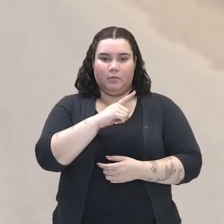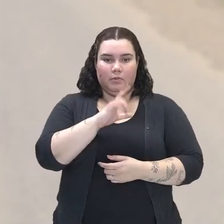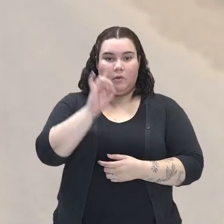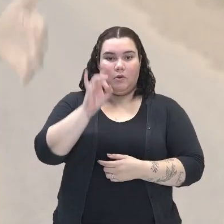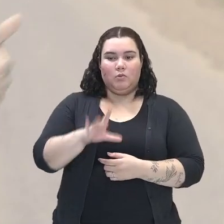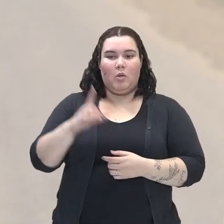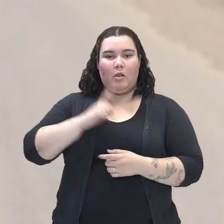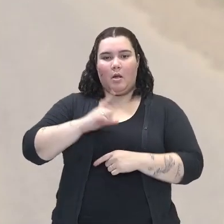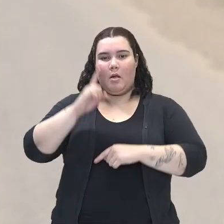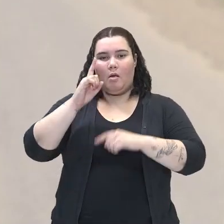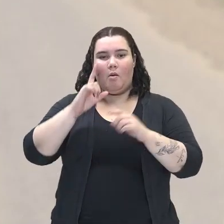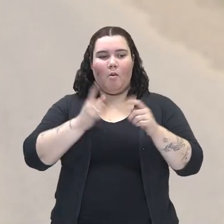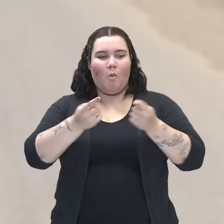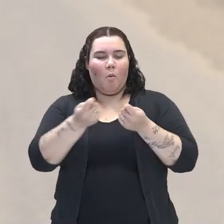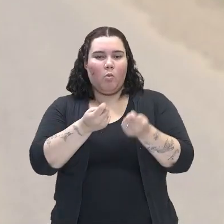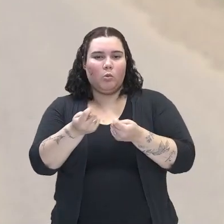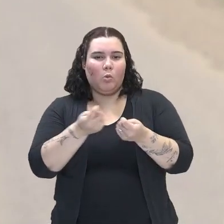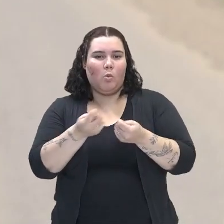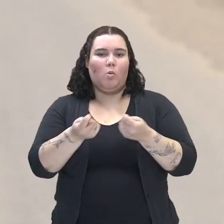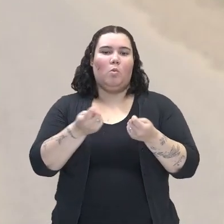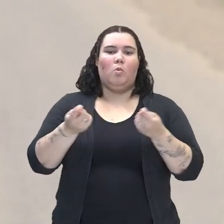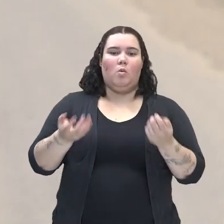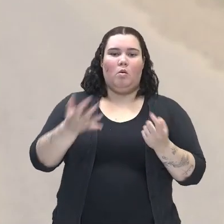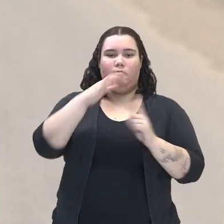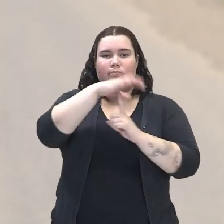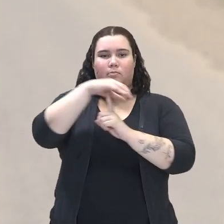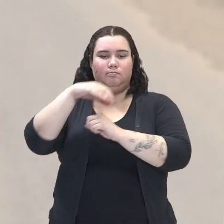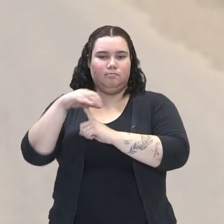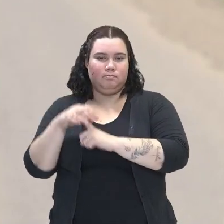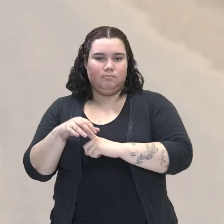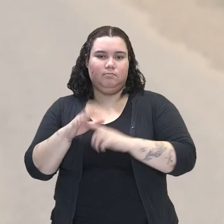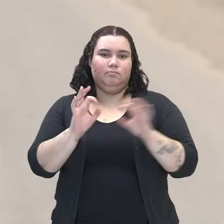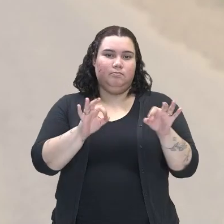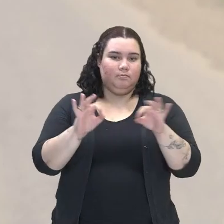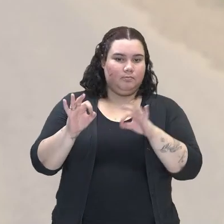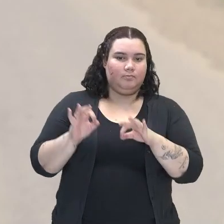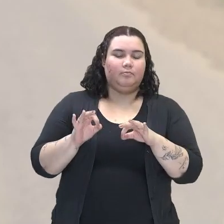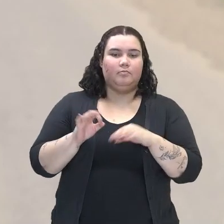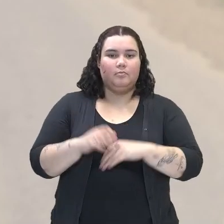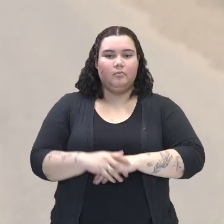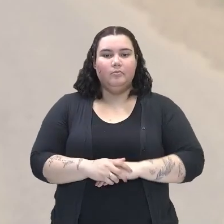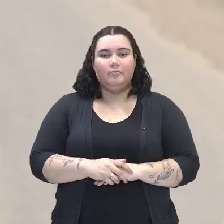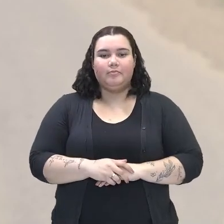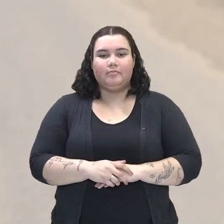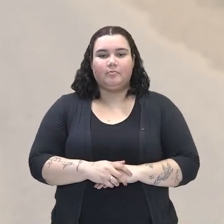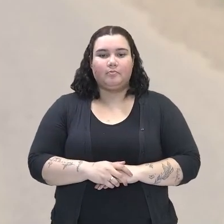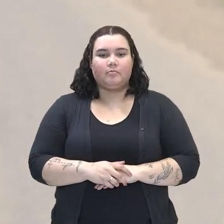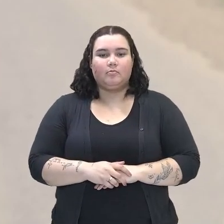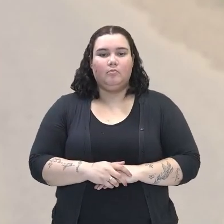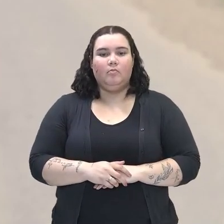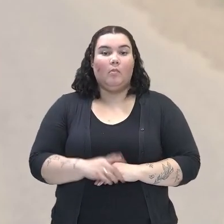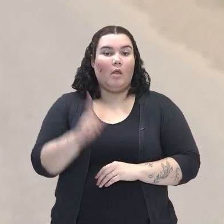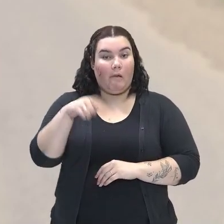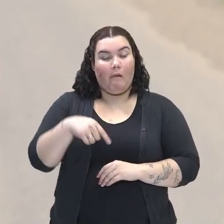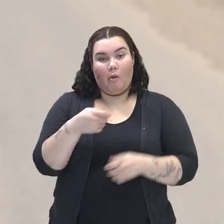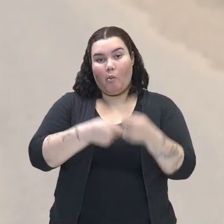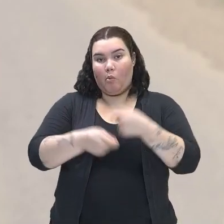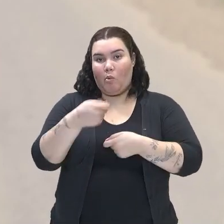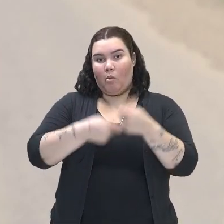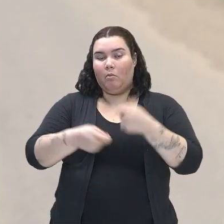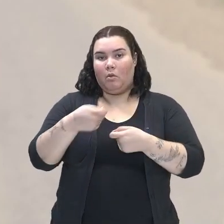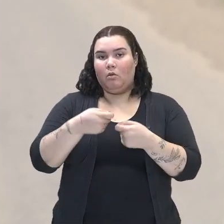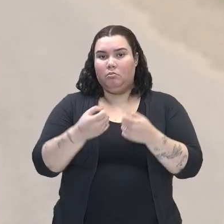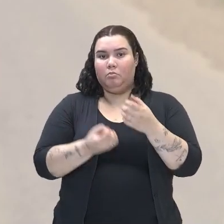de fazenda, apenas, né, mexendo ali, né, bota um trator e manda para vender e tudo certo, né? É uma atividade econômica, é uma